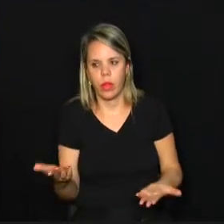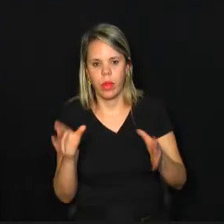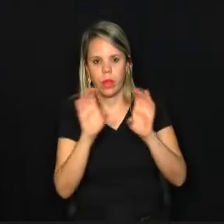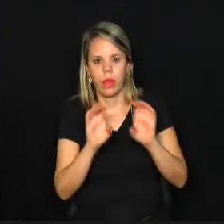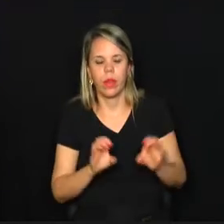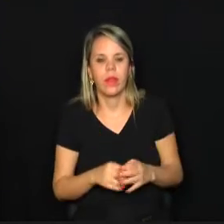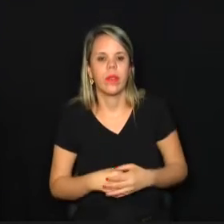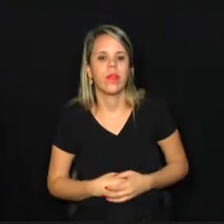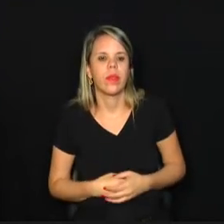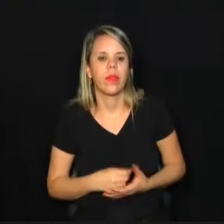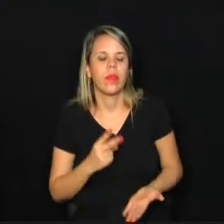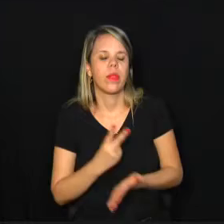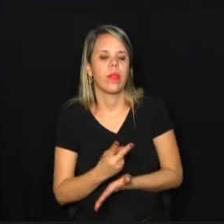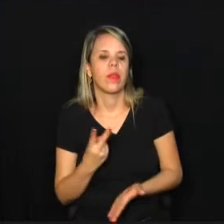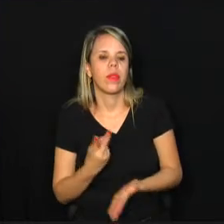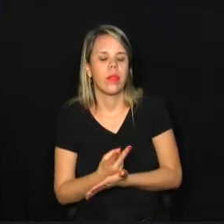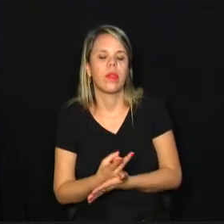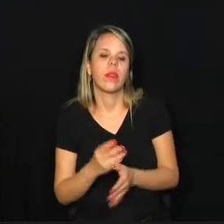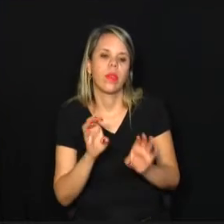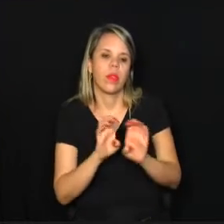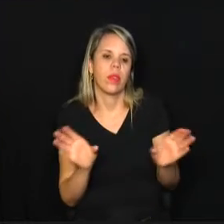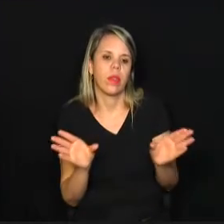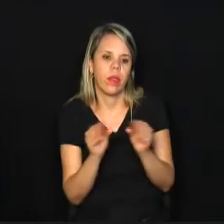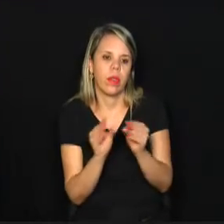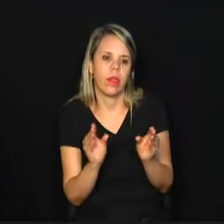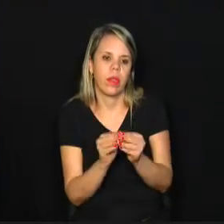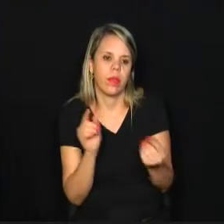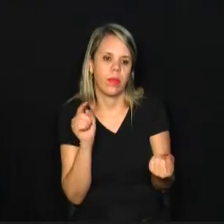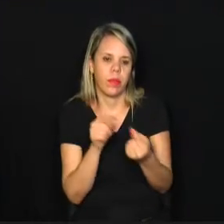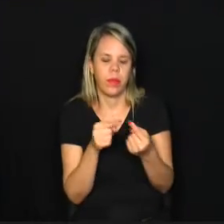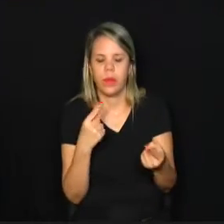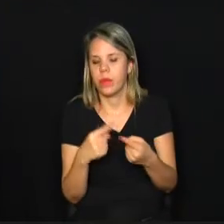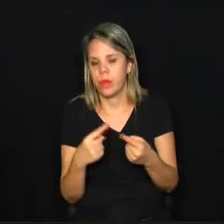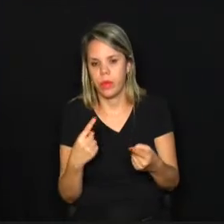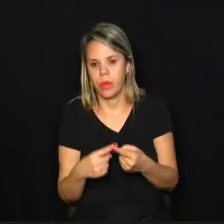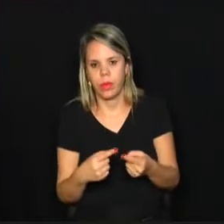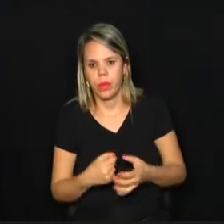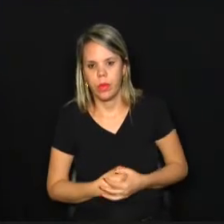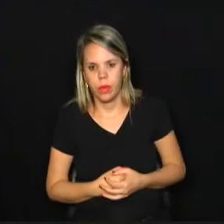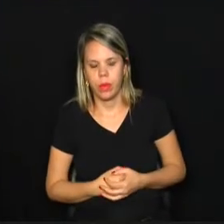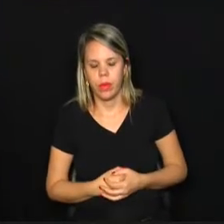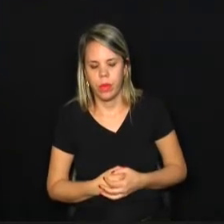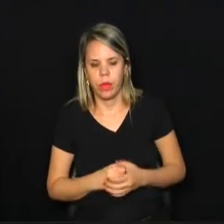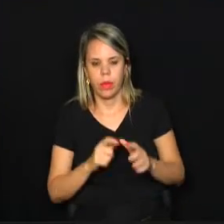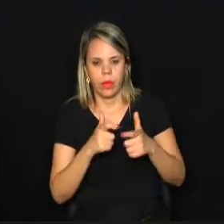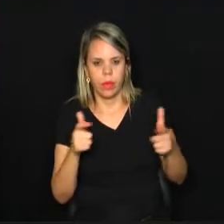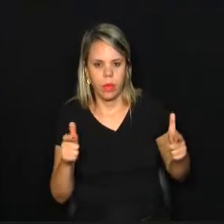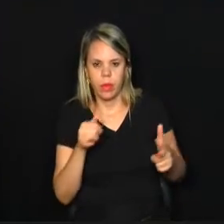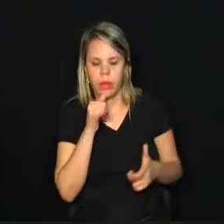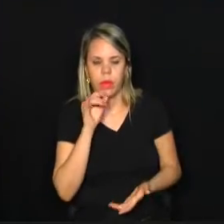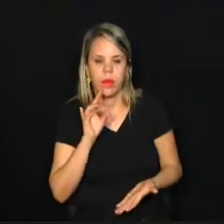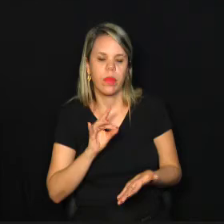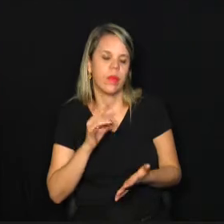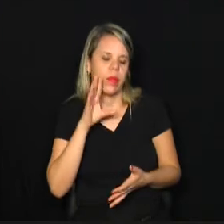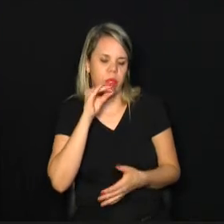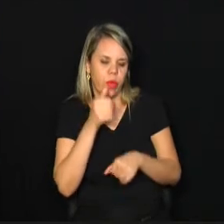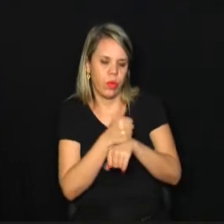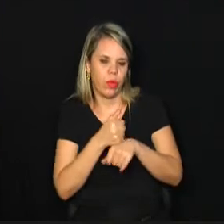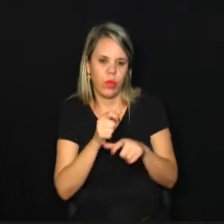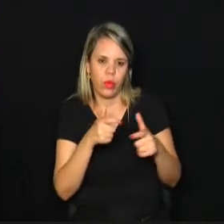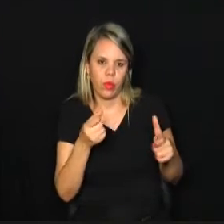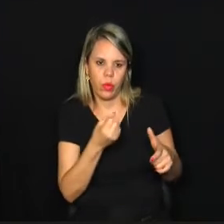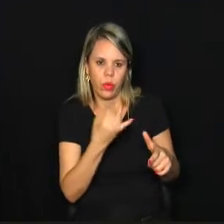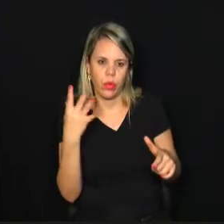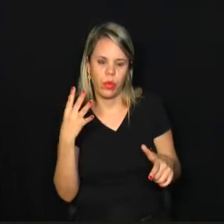estrutura, a gente manteve uma estrutura enxuta, objetiva, porque com a magnitude de funcionários que a gente tem,